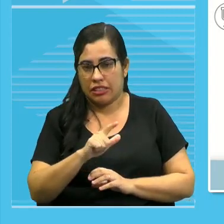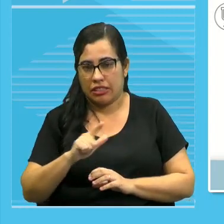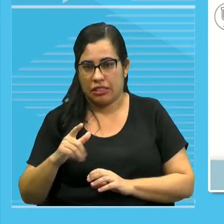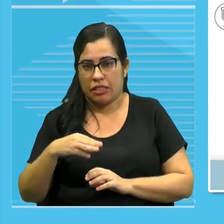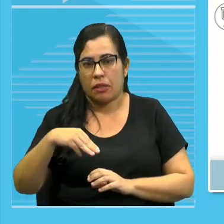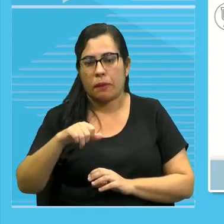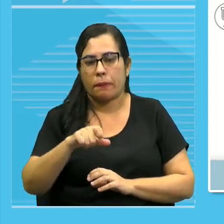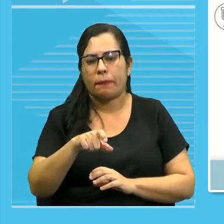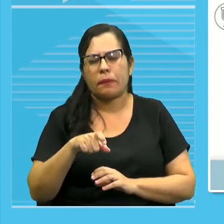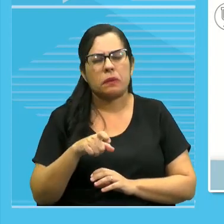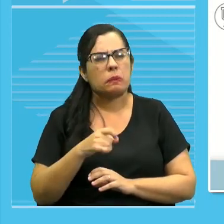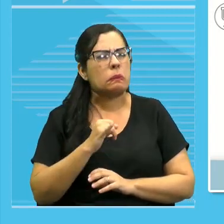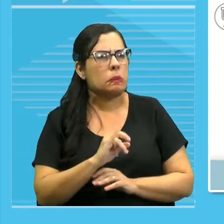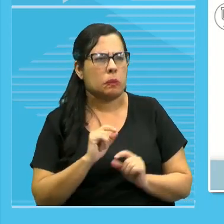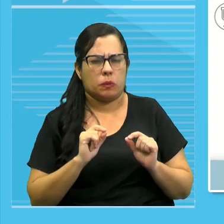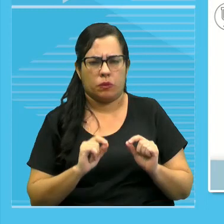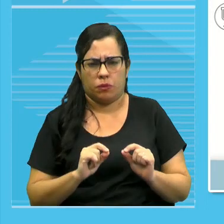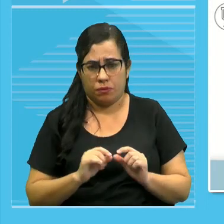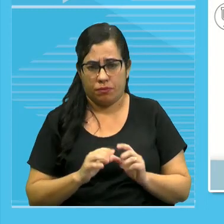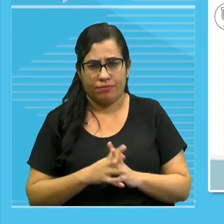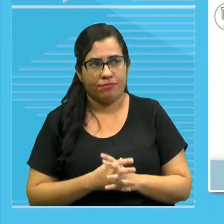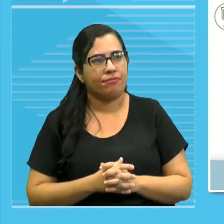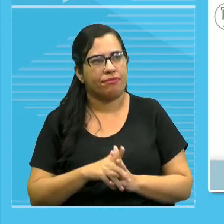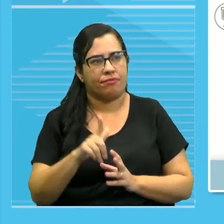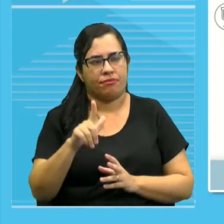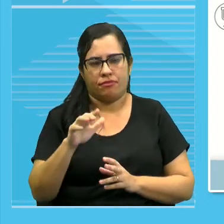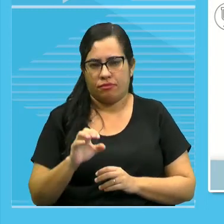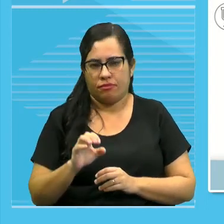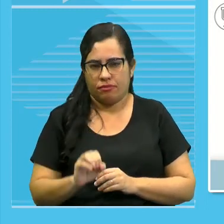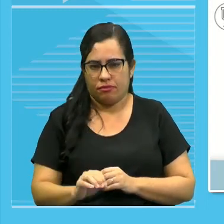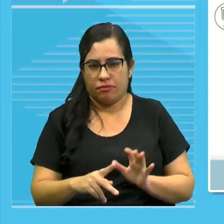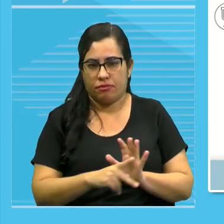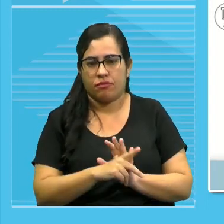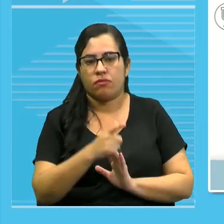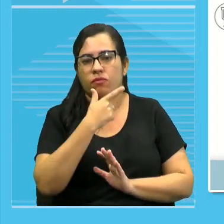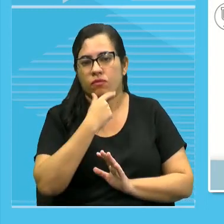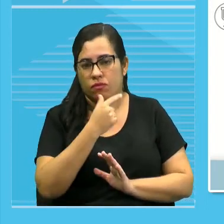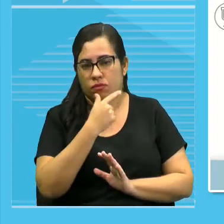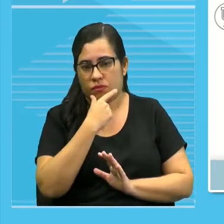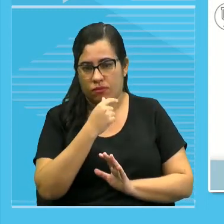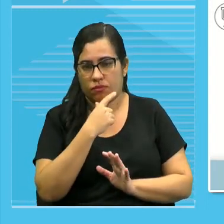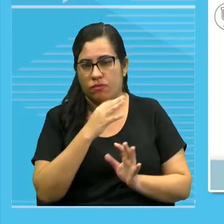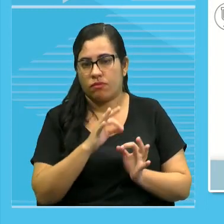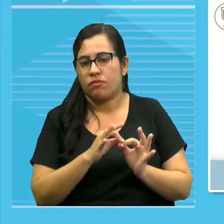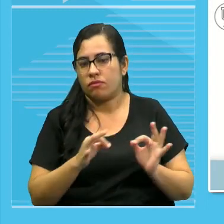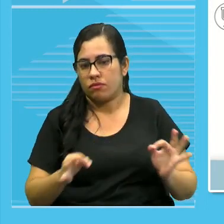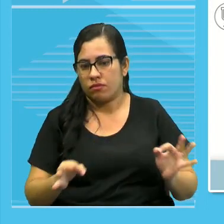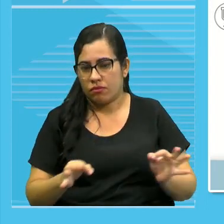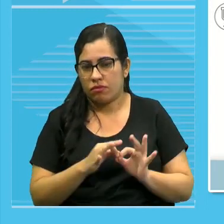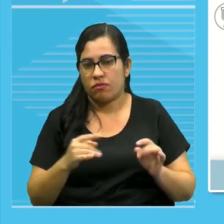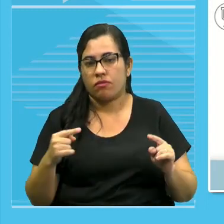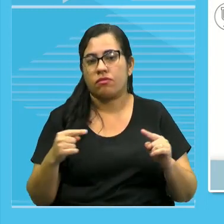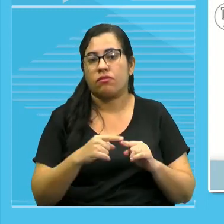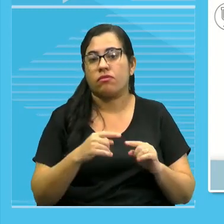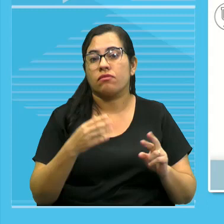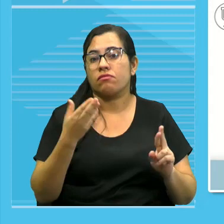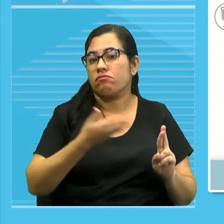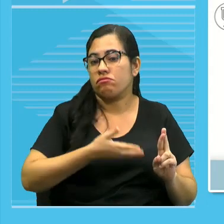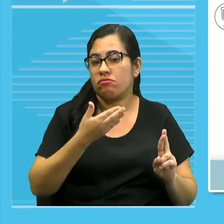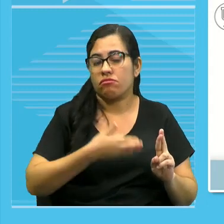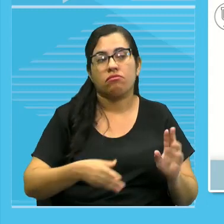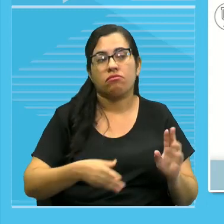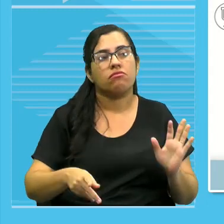definiu o que esse low não é masculino singular então vai se referir a algo